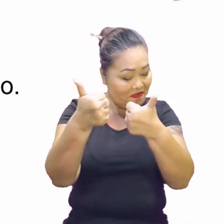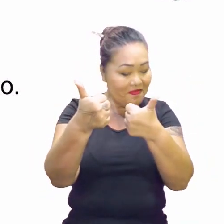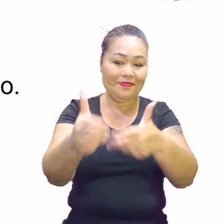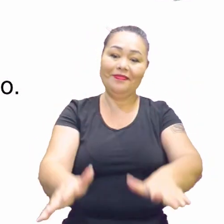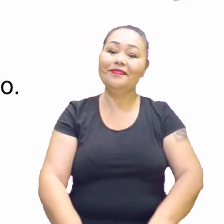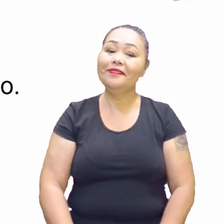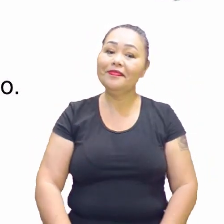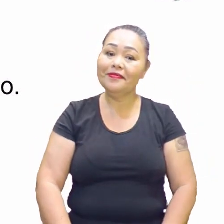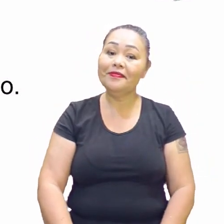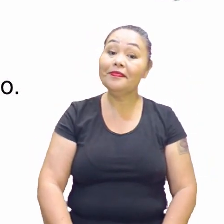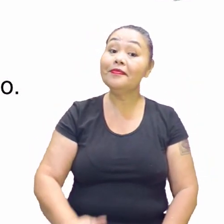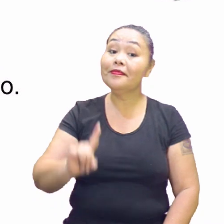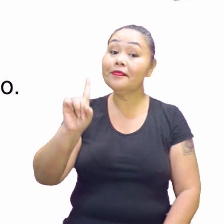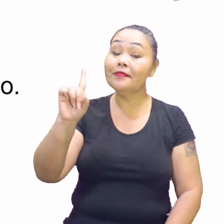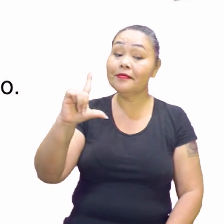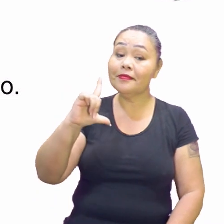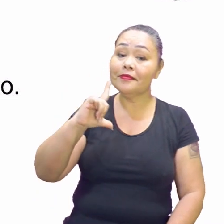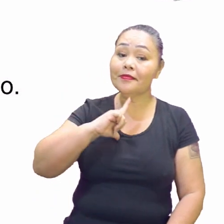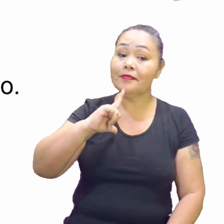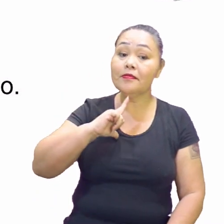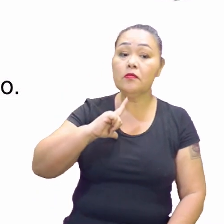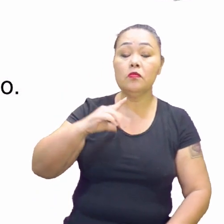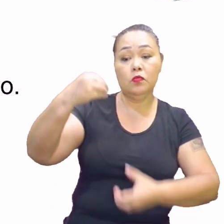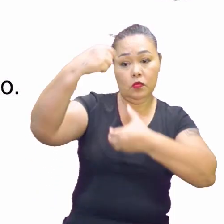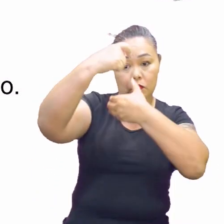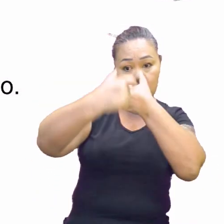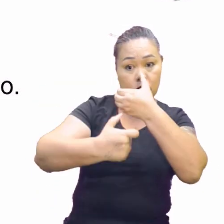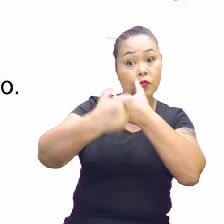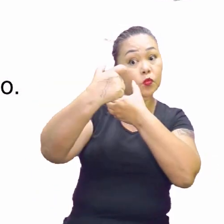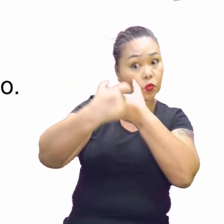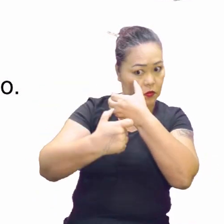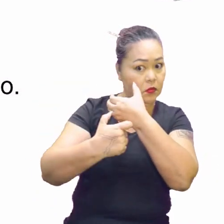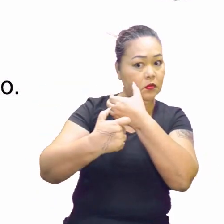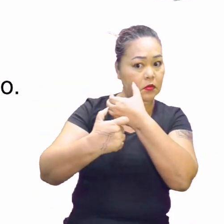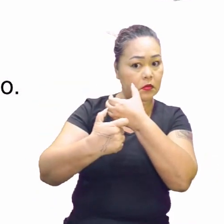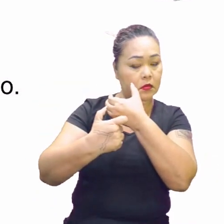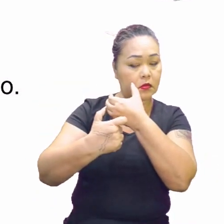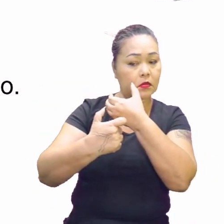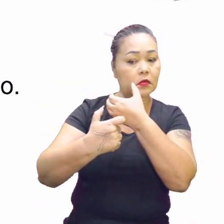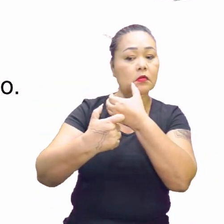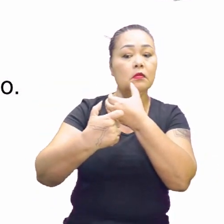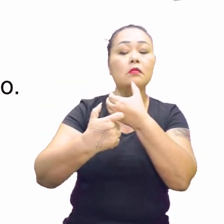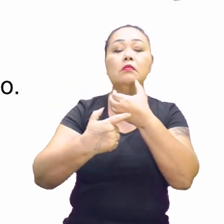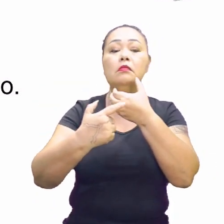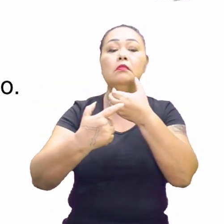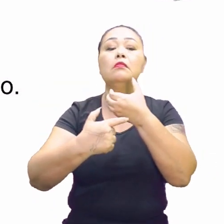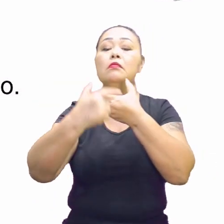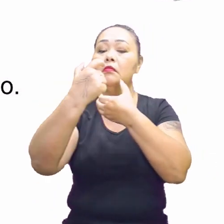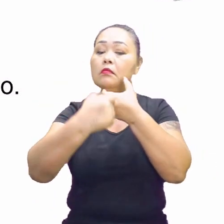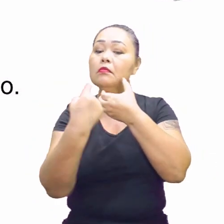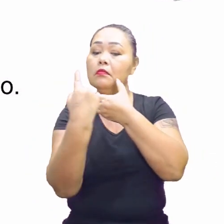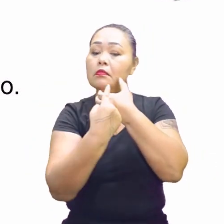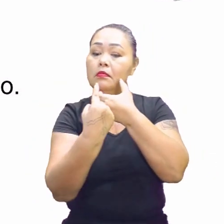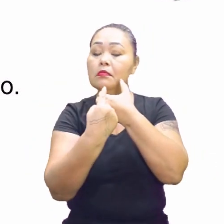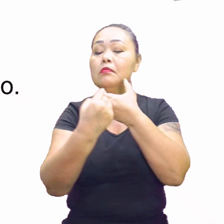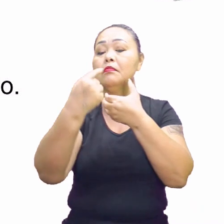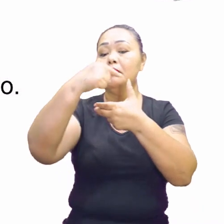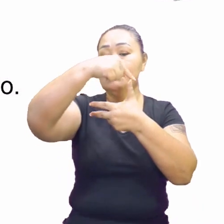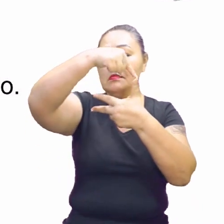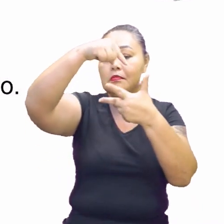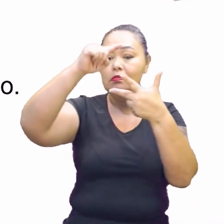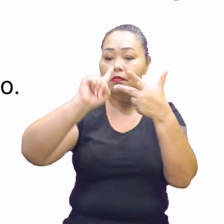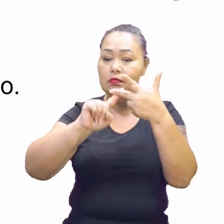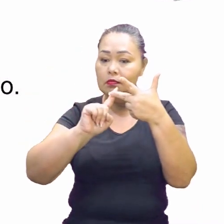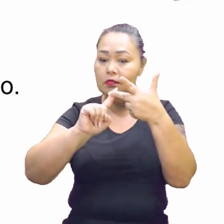muito bem. Então, eu tenho aqui o núcleo do sujeito, está no singular, terceira